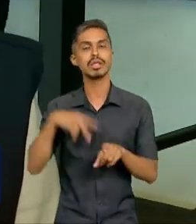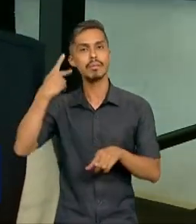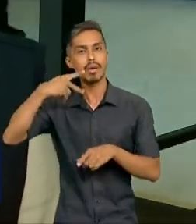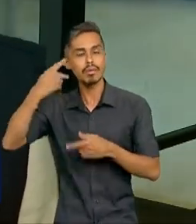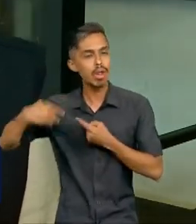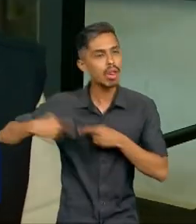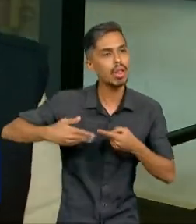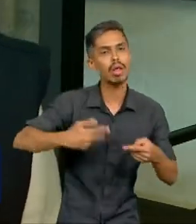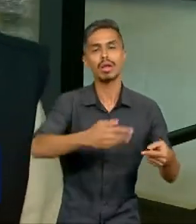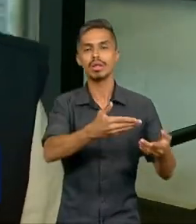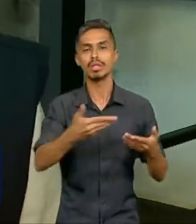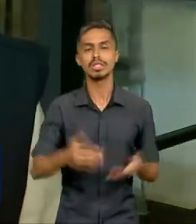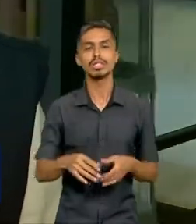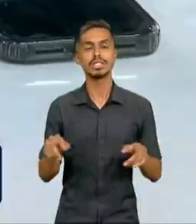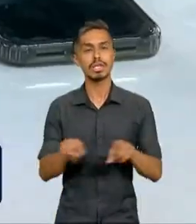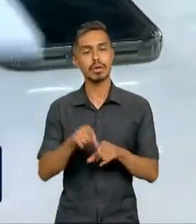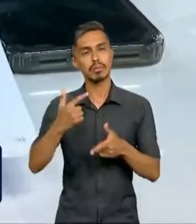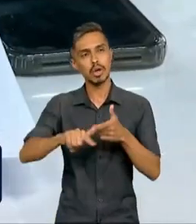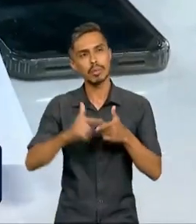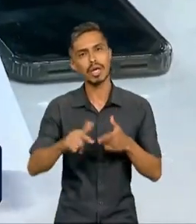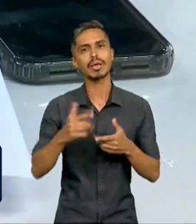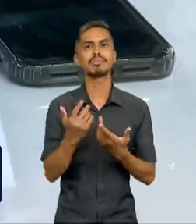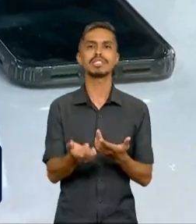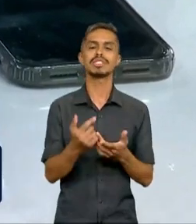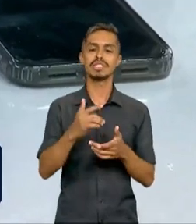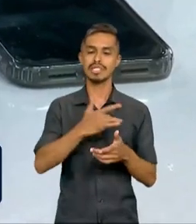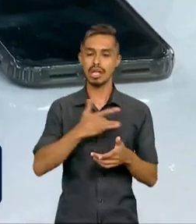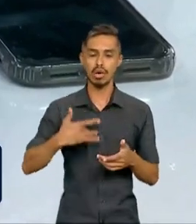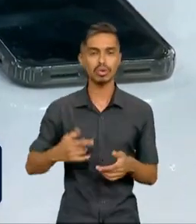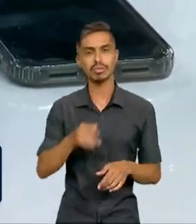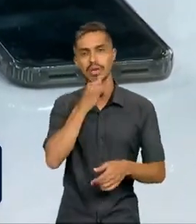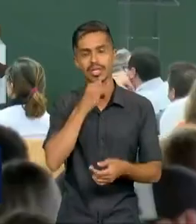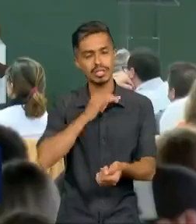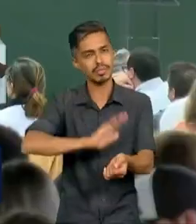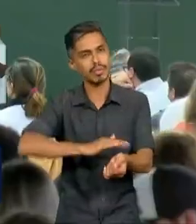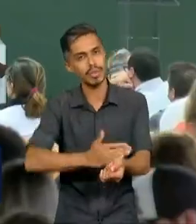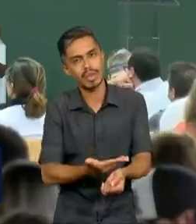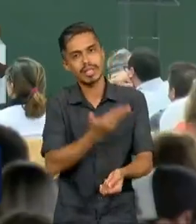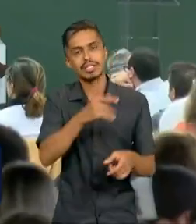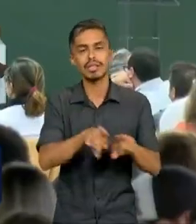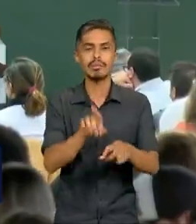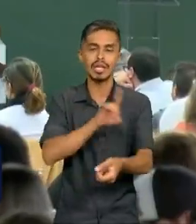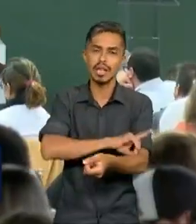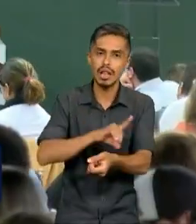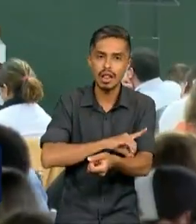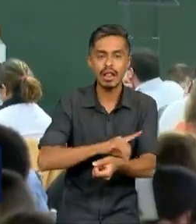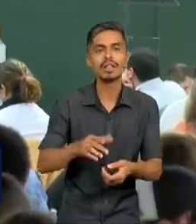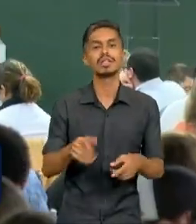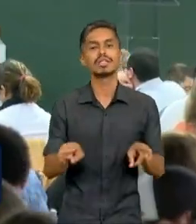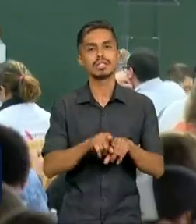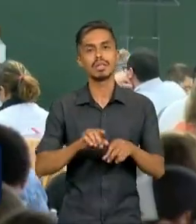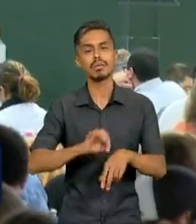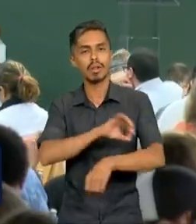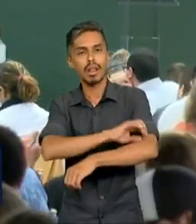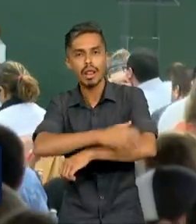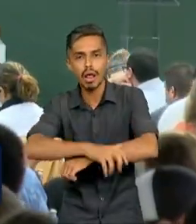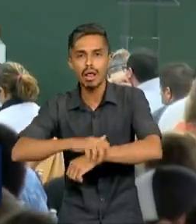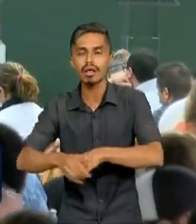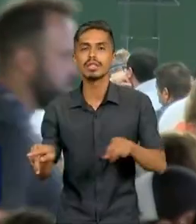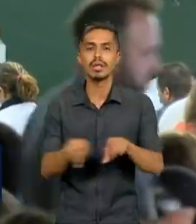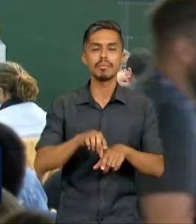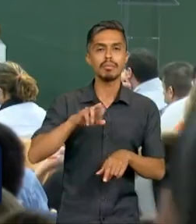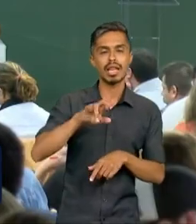também alguns problemas de saúde mais prevalentes, como hipertensão e diabetes, mas também tuberculose, hanseníase,